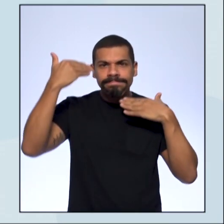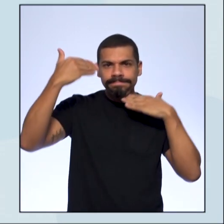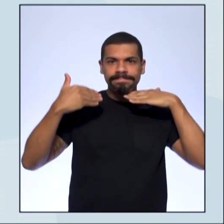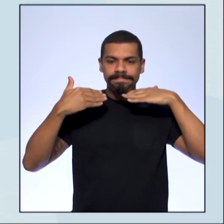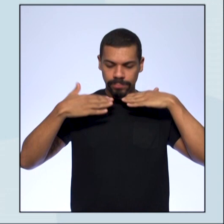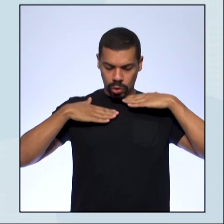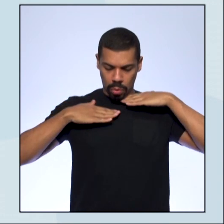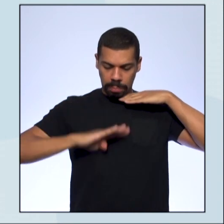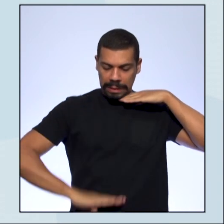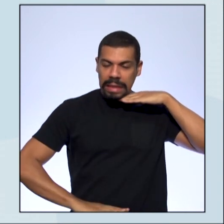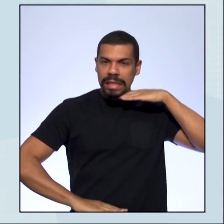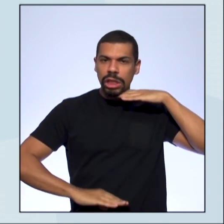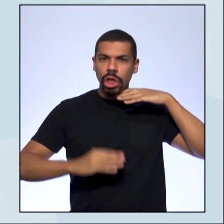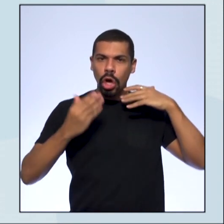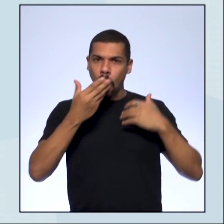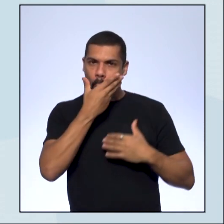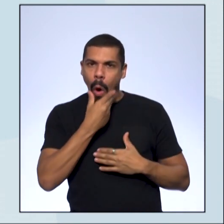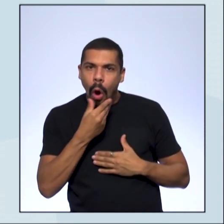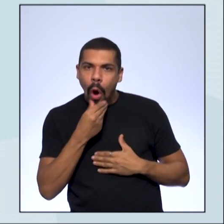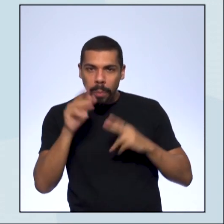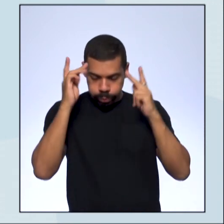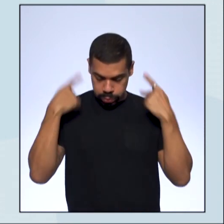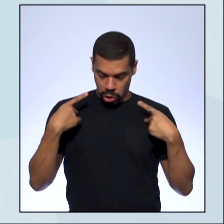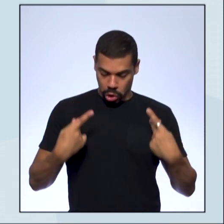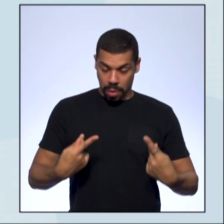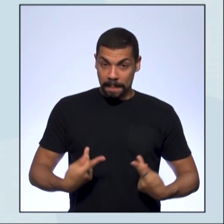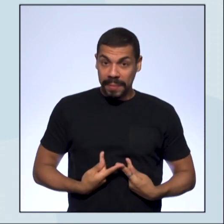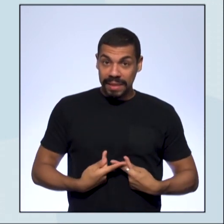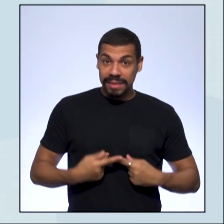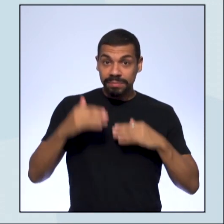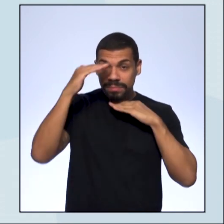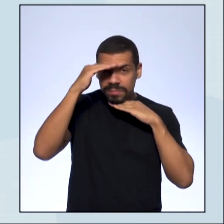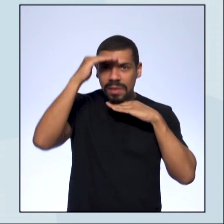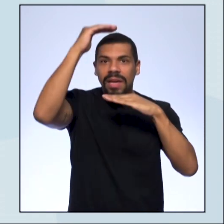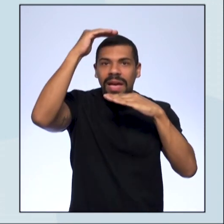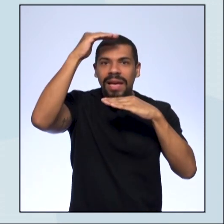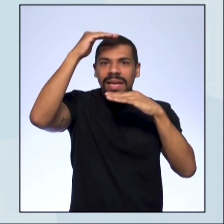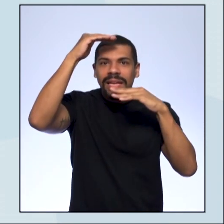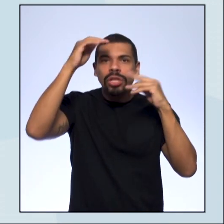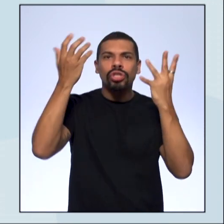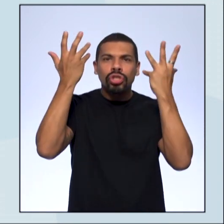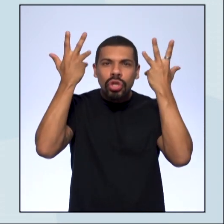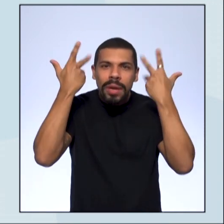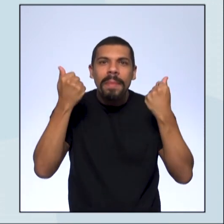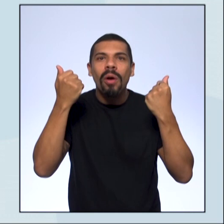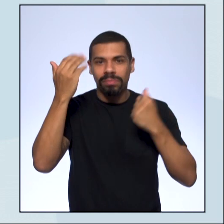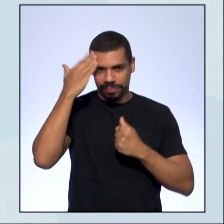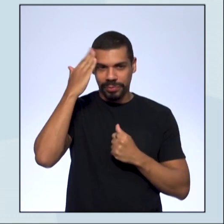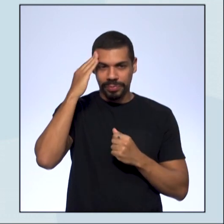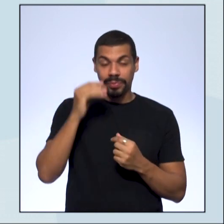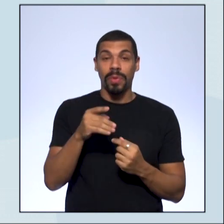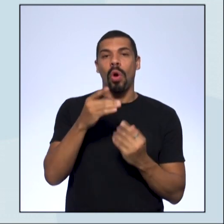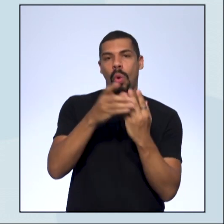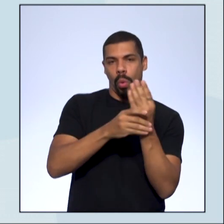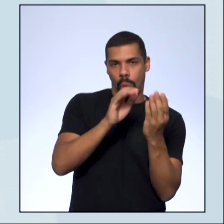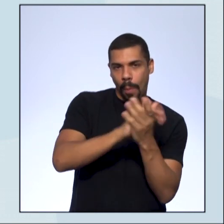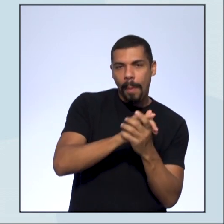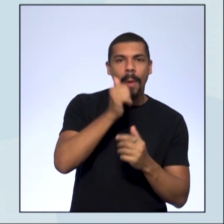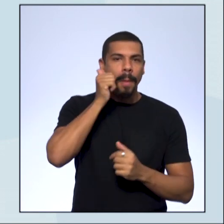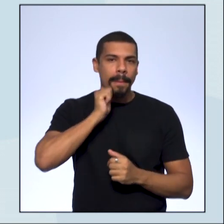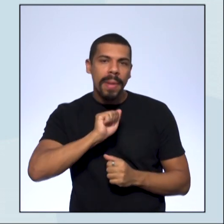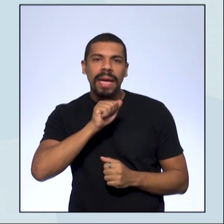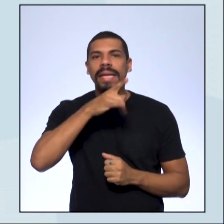mãe Ísis, eles são apenas antropomórficos, eles têm forma de gente, tá? E nós temos aí, na pontinha ali,